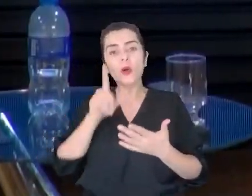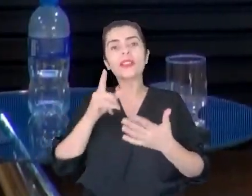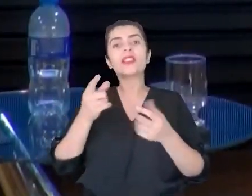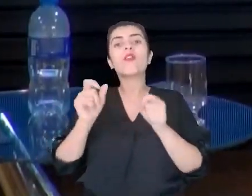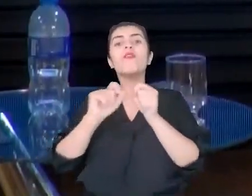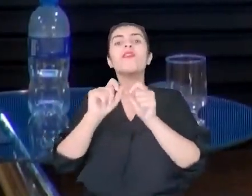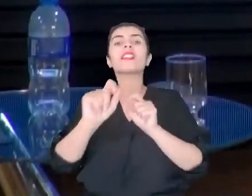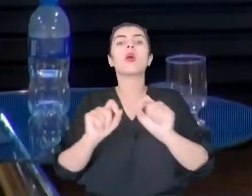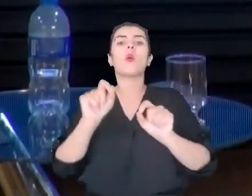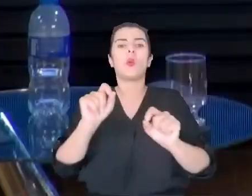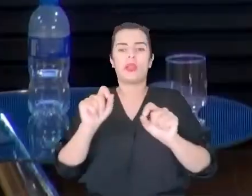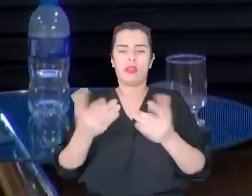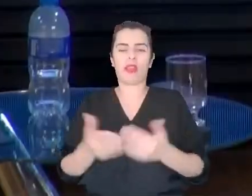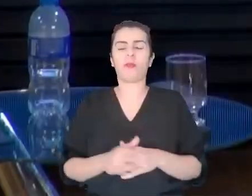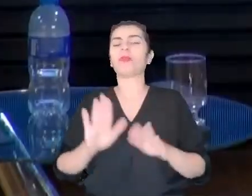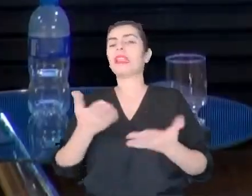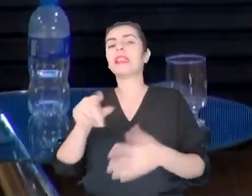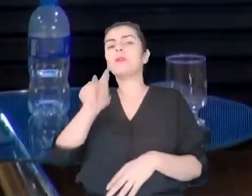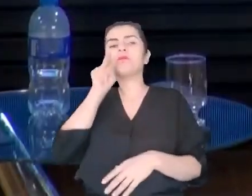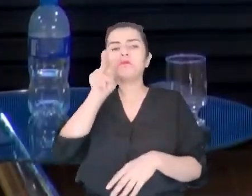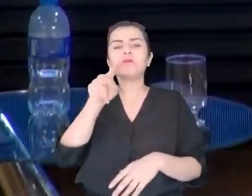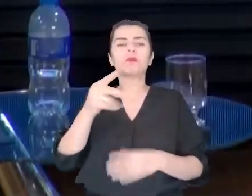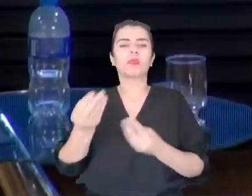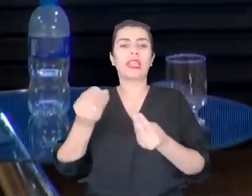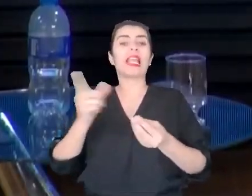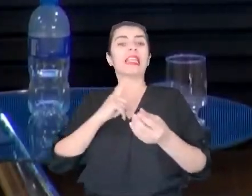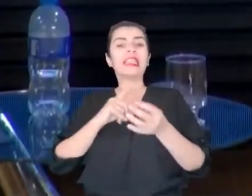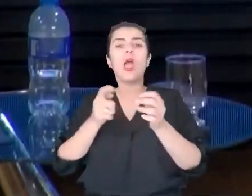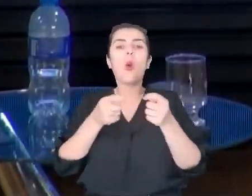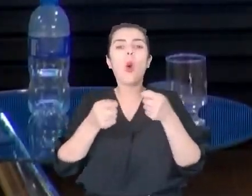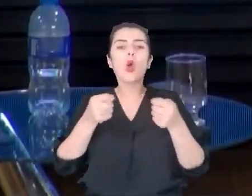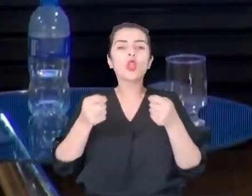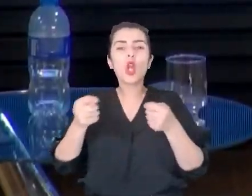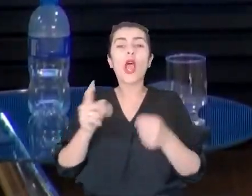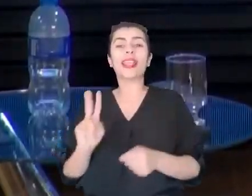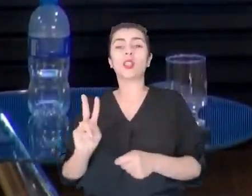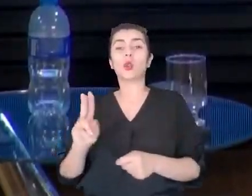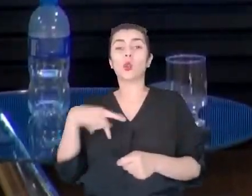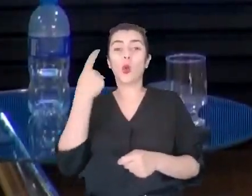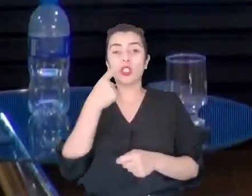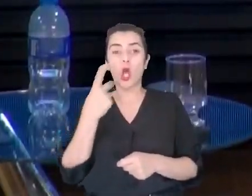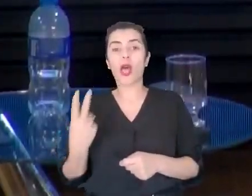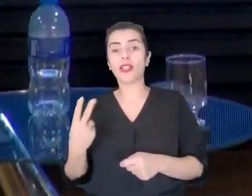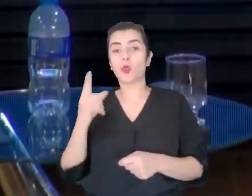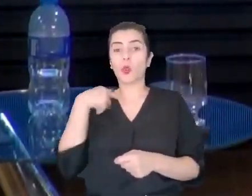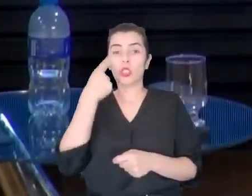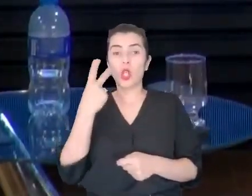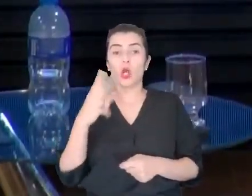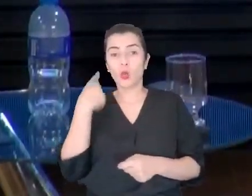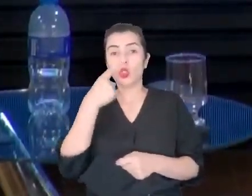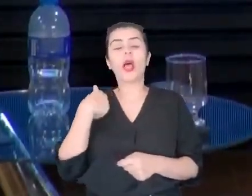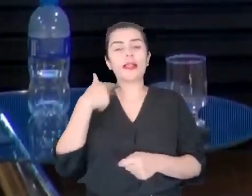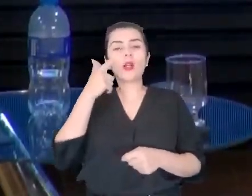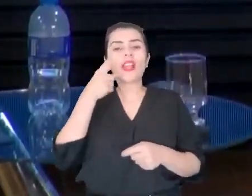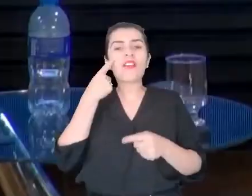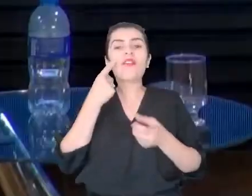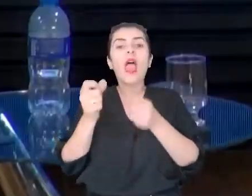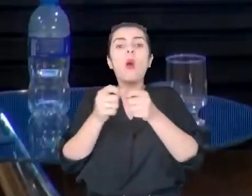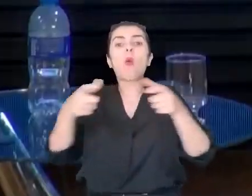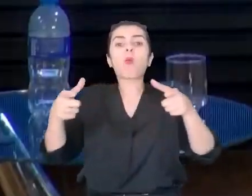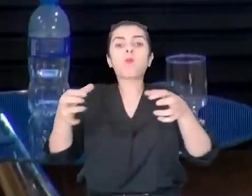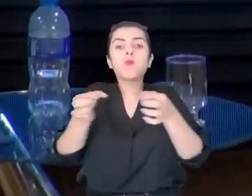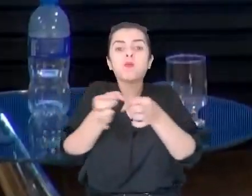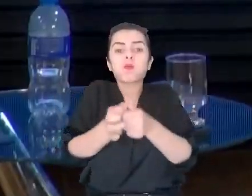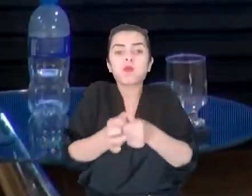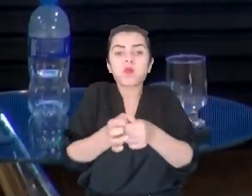para vocês terem ideia, a gente tem um controle granométrico a cada 2 horas, né, uma coisa que era impensável aí até pouco tempo. Né? Acho que mais